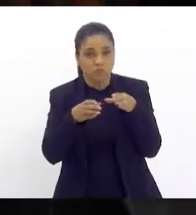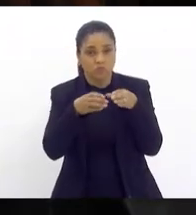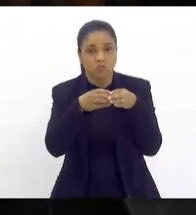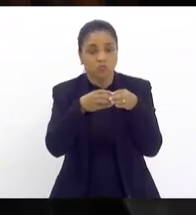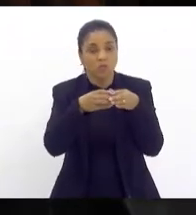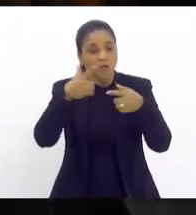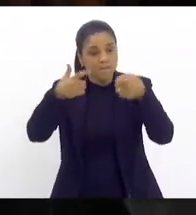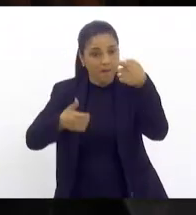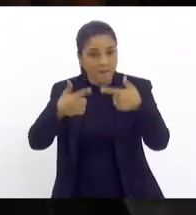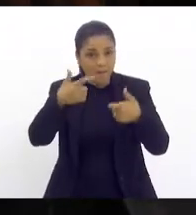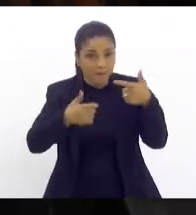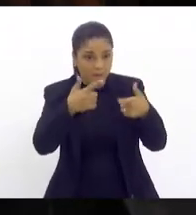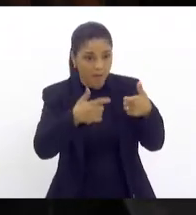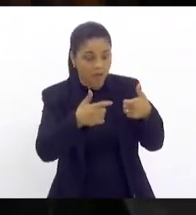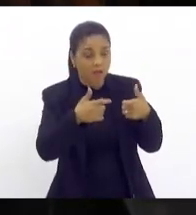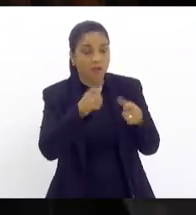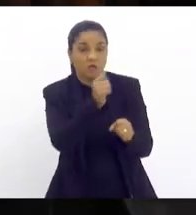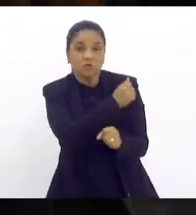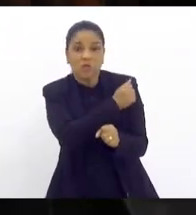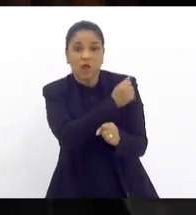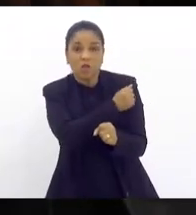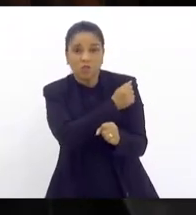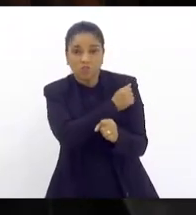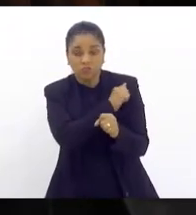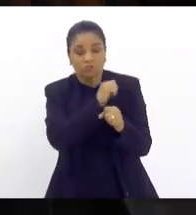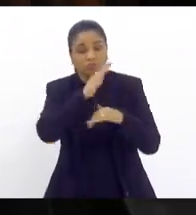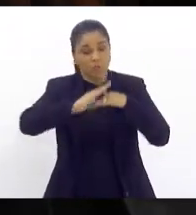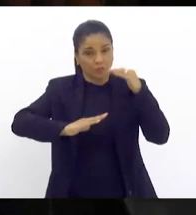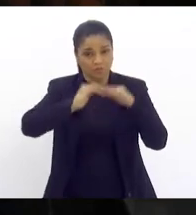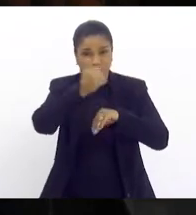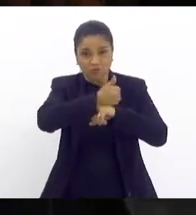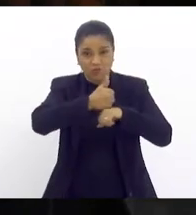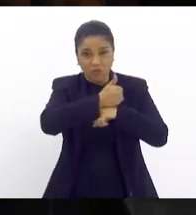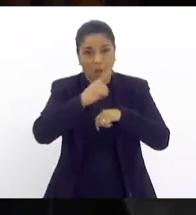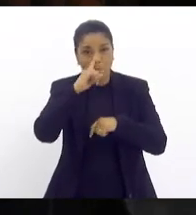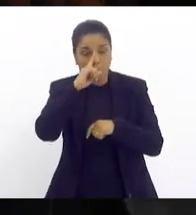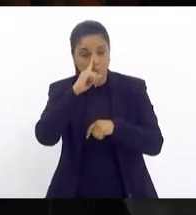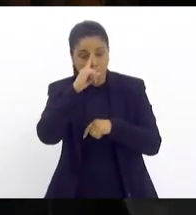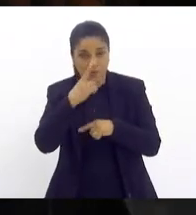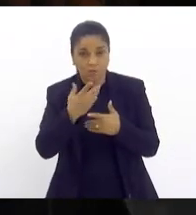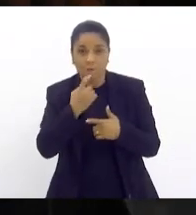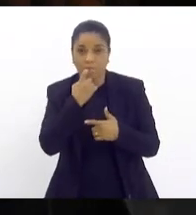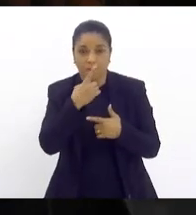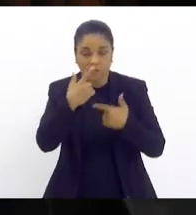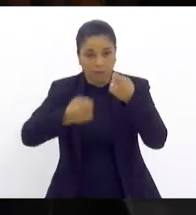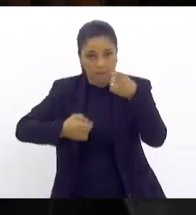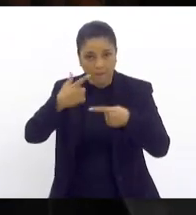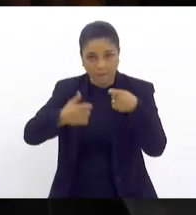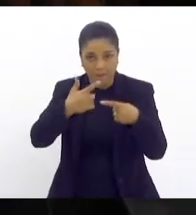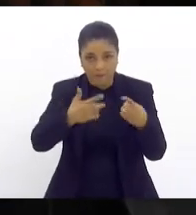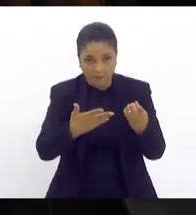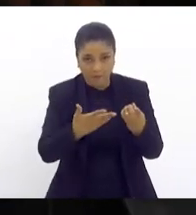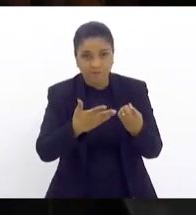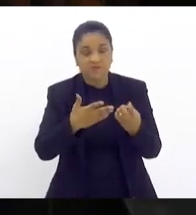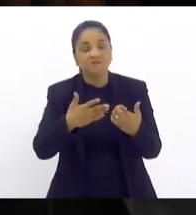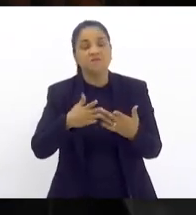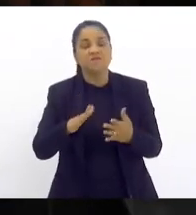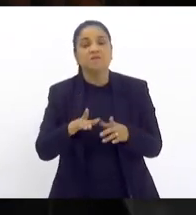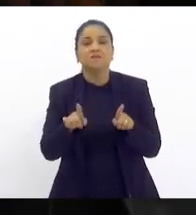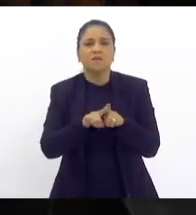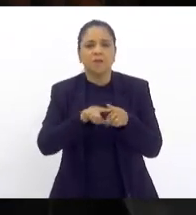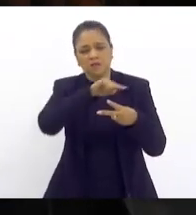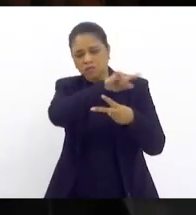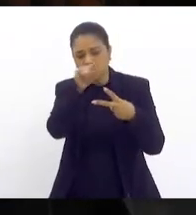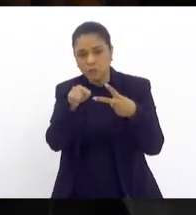tiroteios colocando os estudantes em risco estudantes e profissionais Então esse é um aspecto da violência que tá muito grave mas tem um segundo